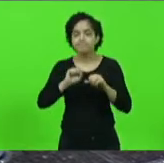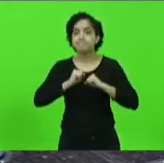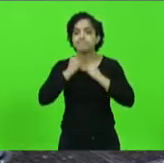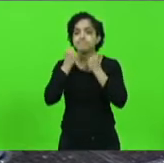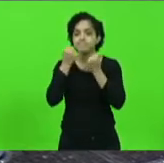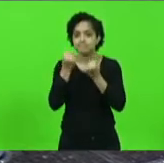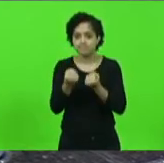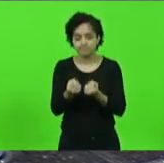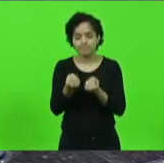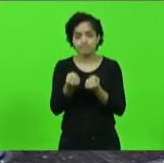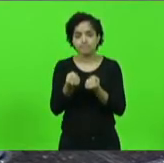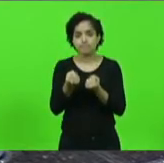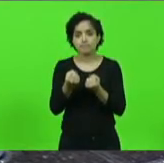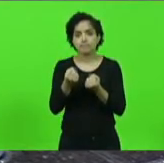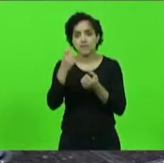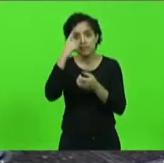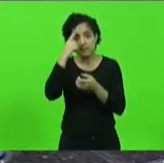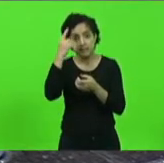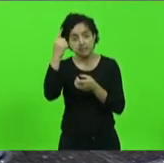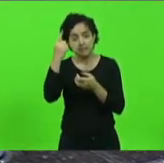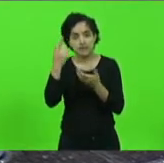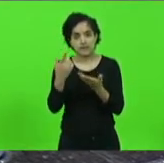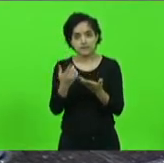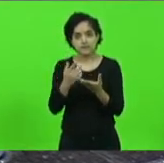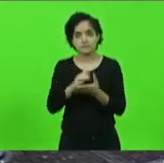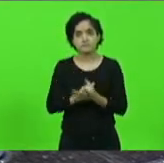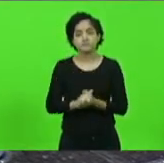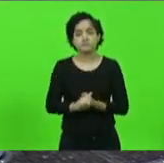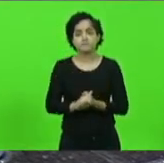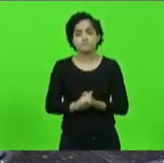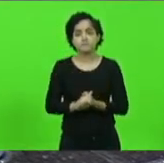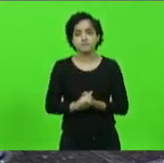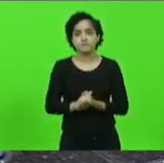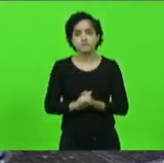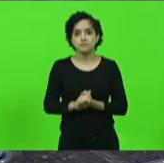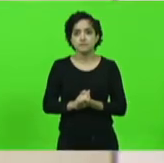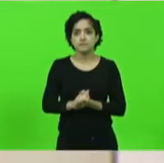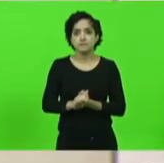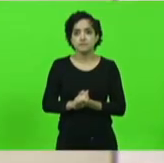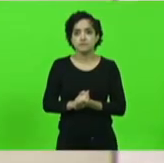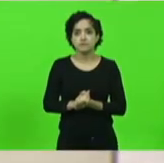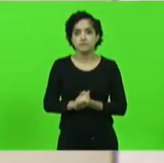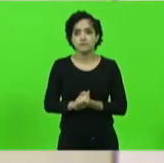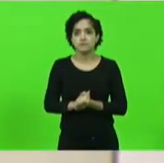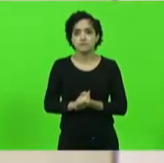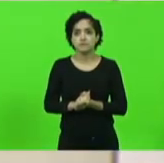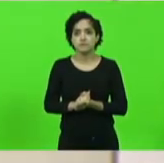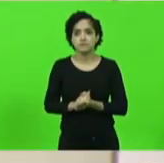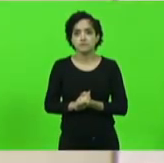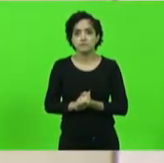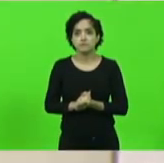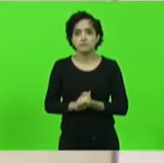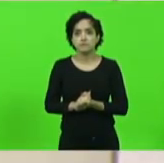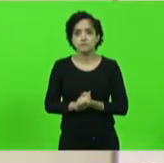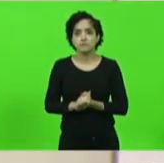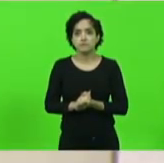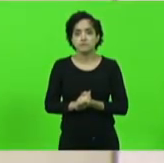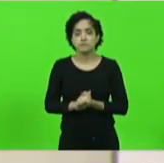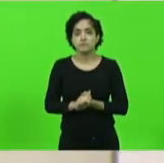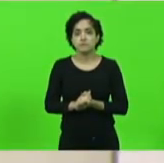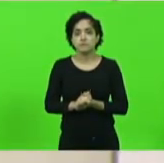são, ideias, sem desabonar as pessoas. Obrigada, senhor presidente. Vossa Excelência tem o tempo regimental, deputada. Senhor deputado, senhor